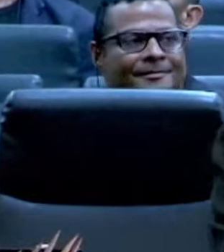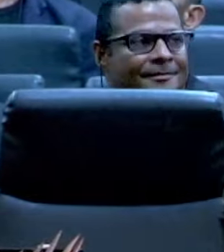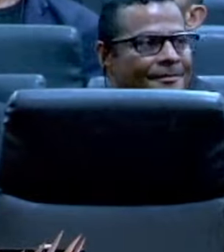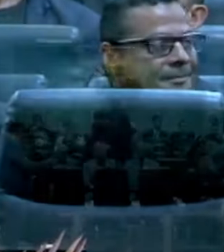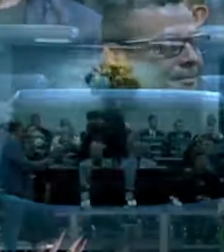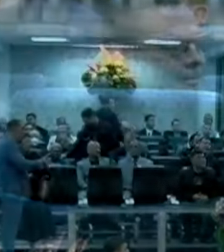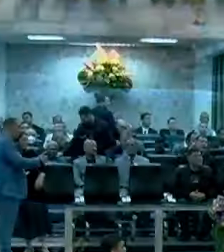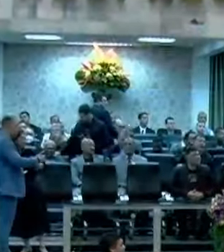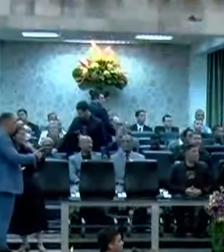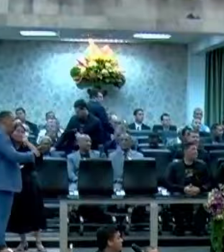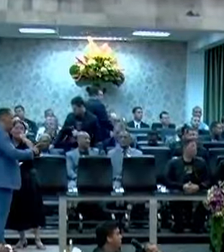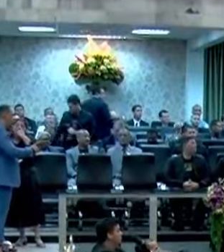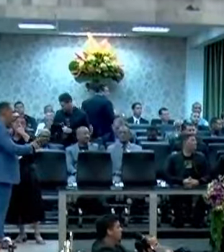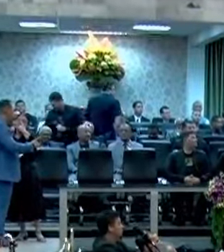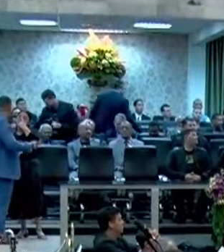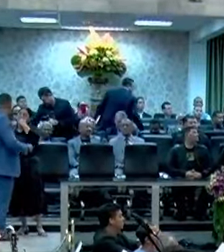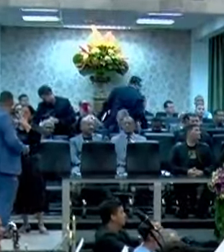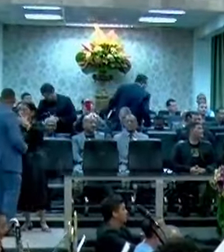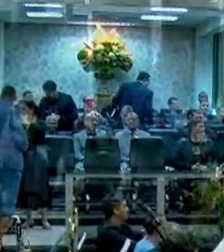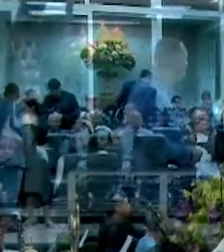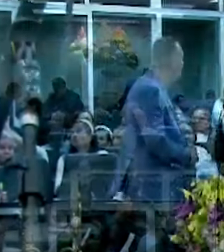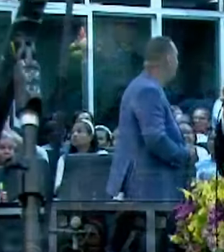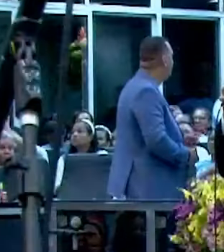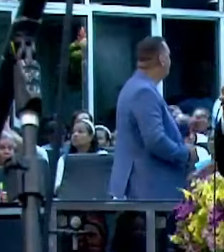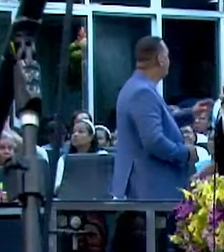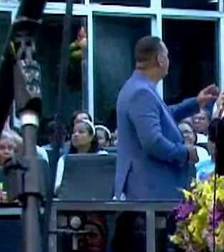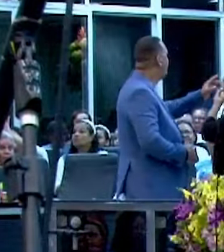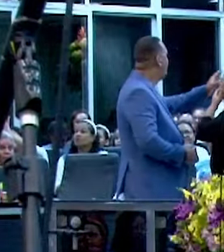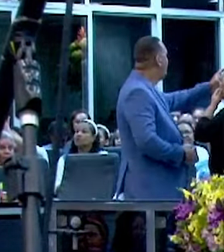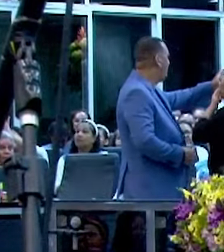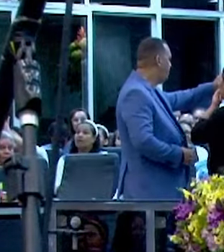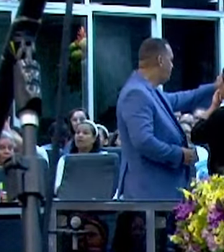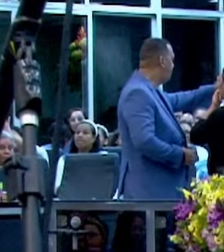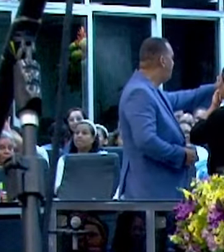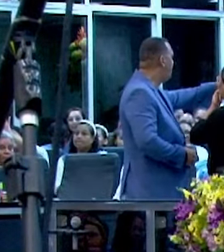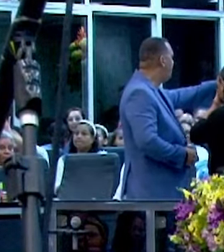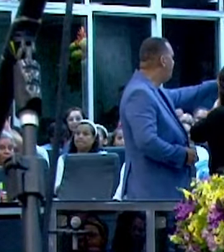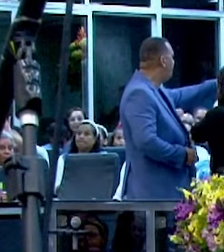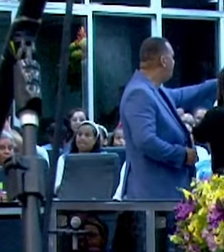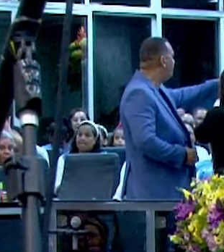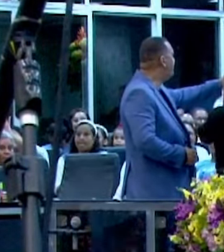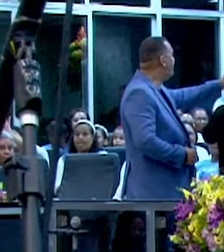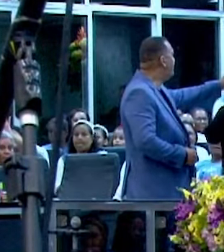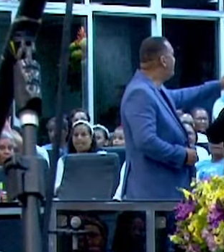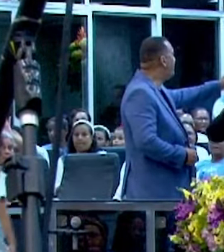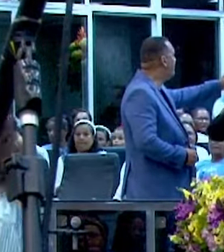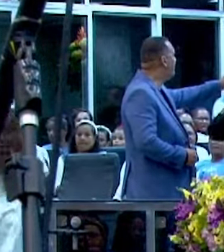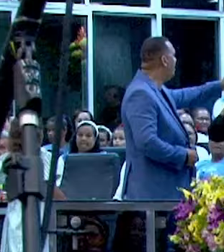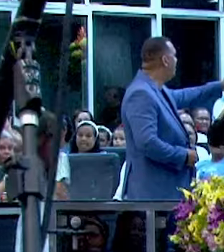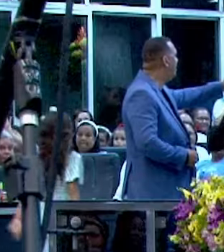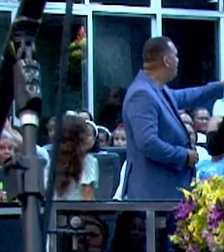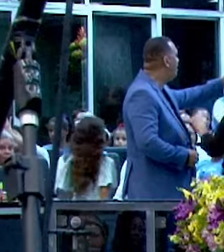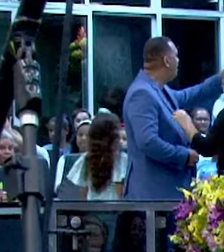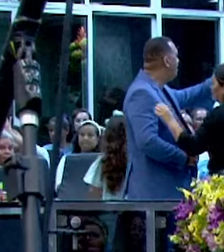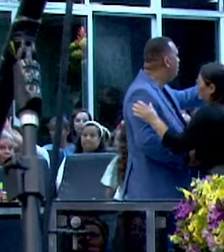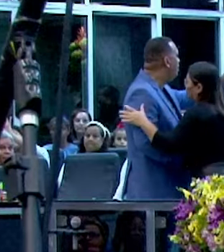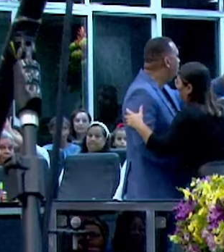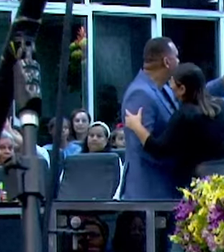Vem comigo aquele lar, vem comigo aquele lar, sim, aquele